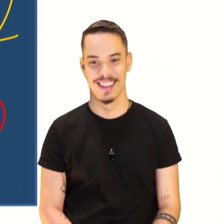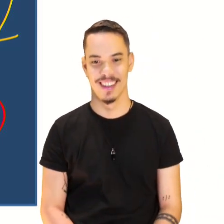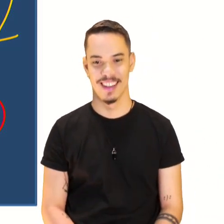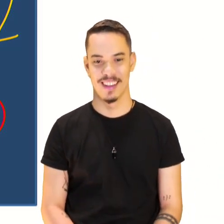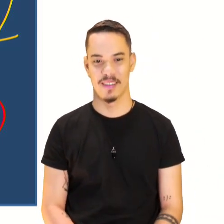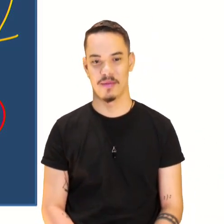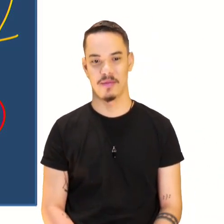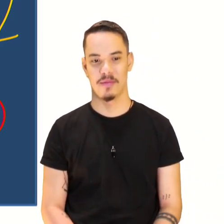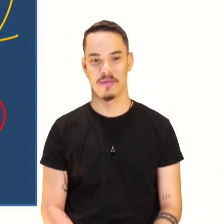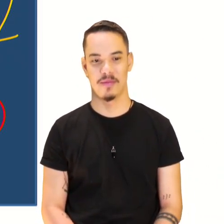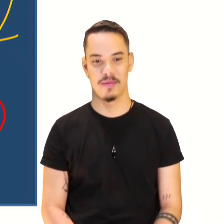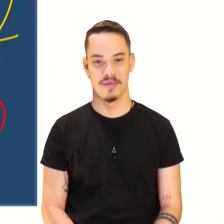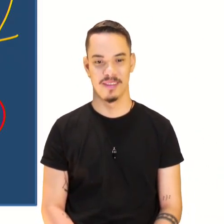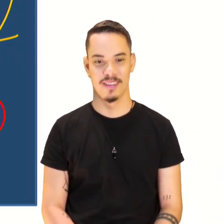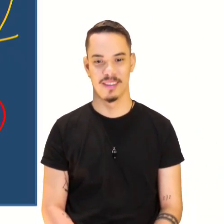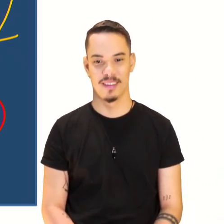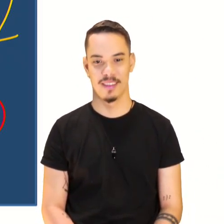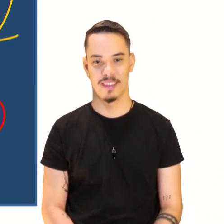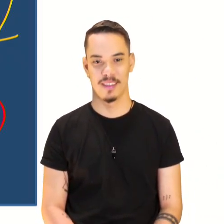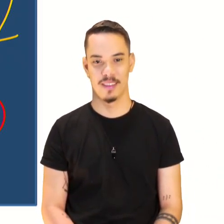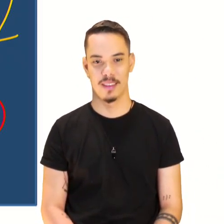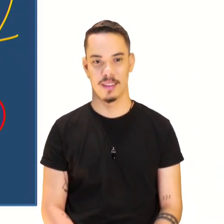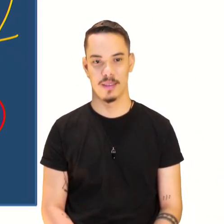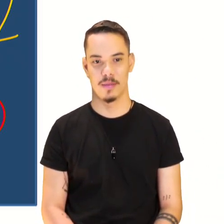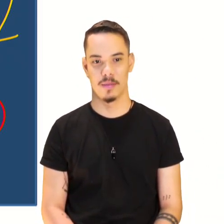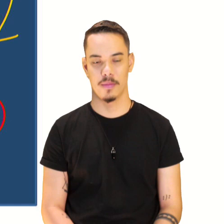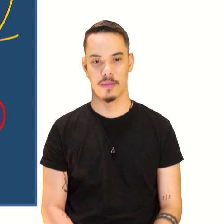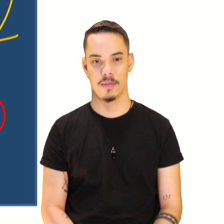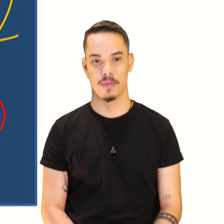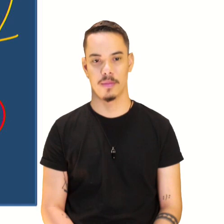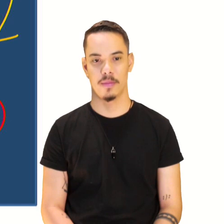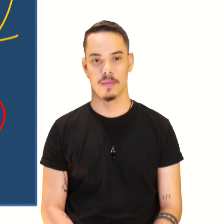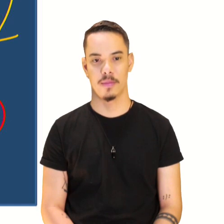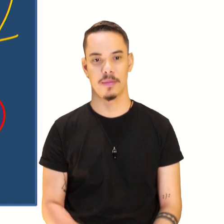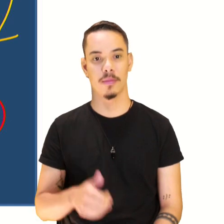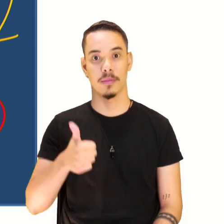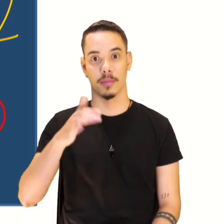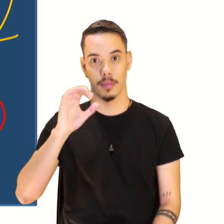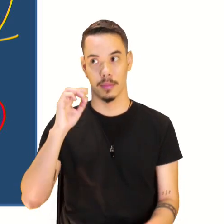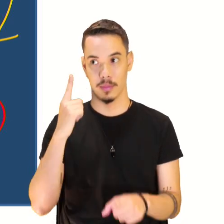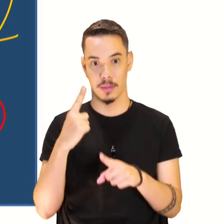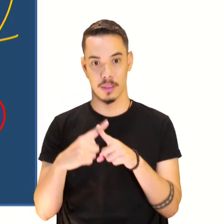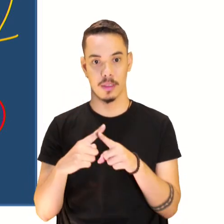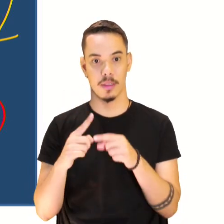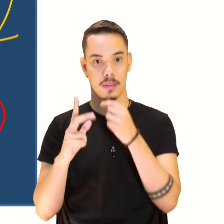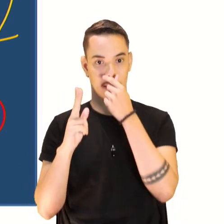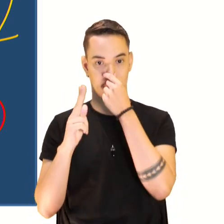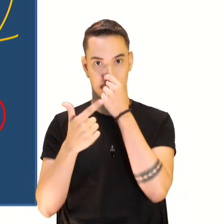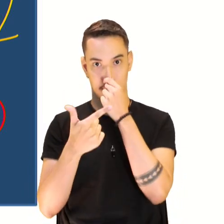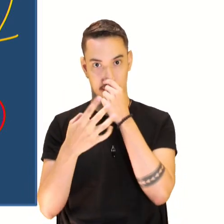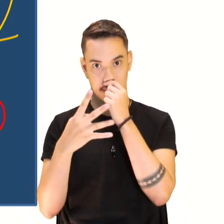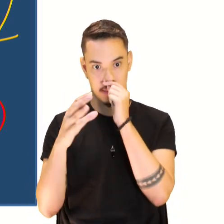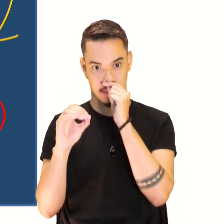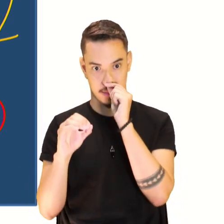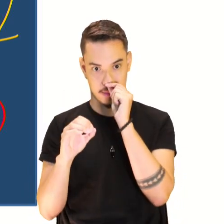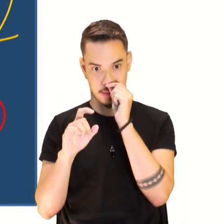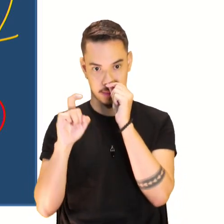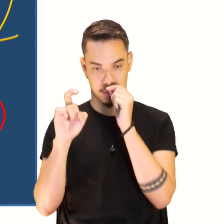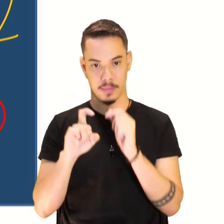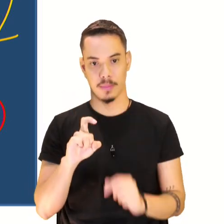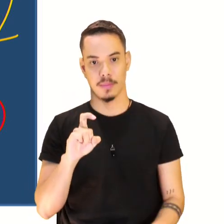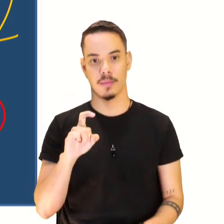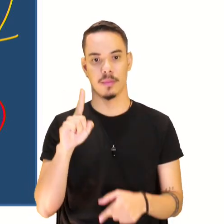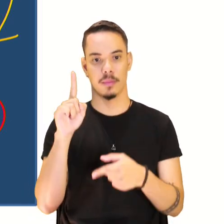calma aí Vitinho vamos lá 10 x = 240 X vai ser igual a